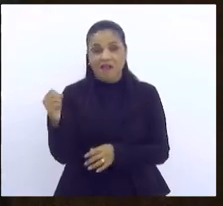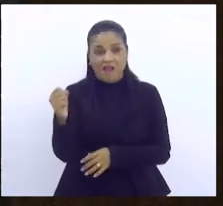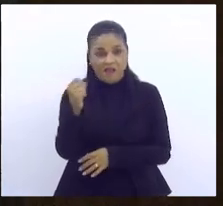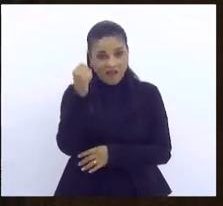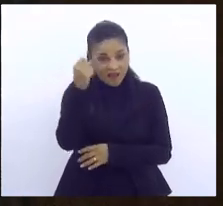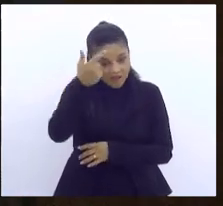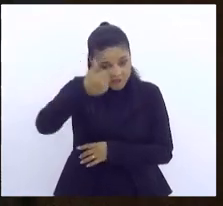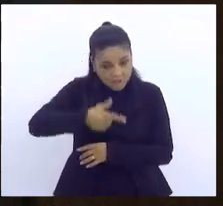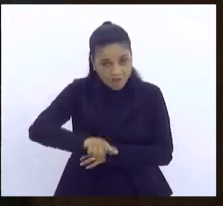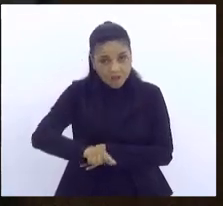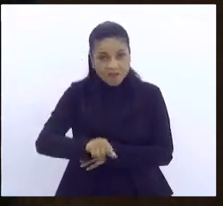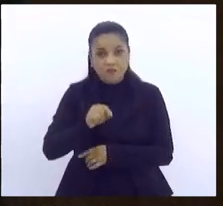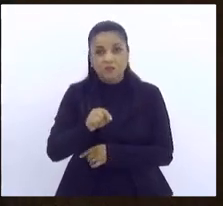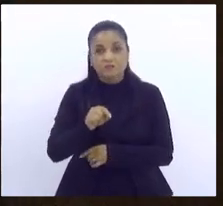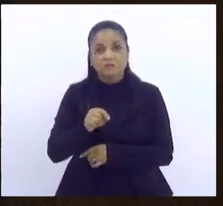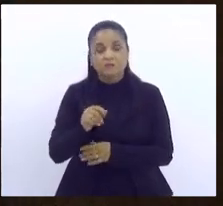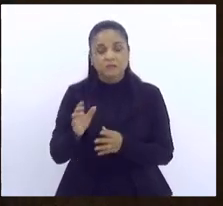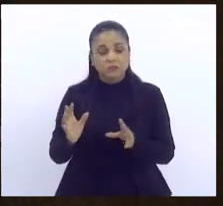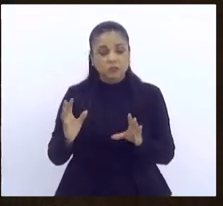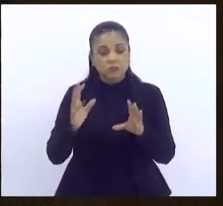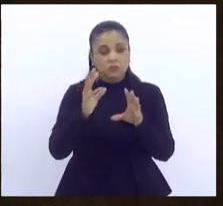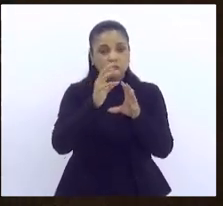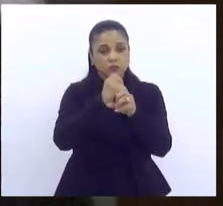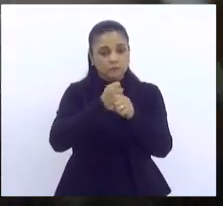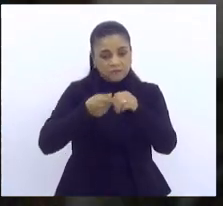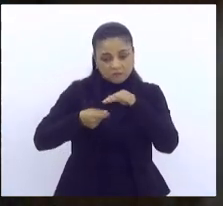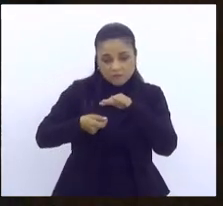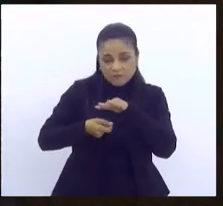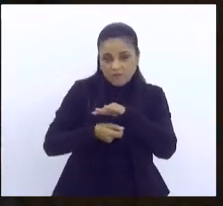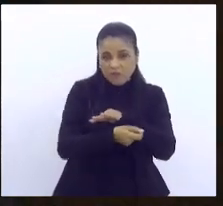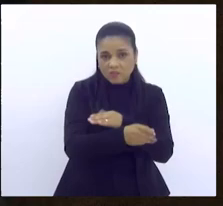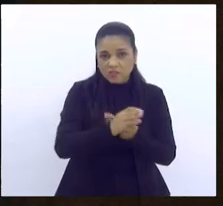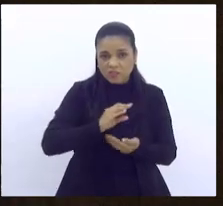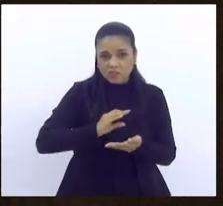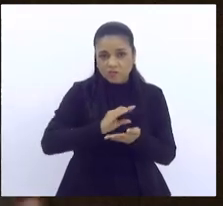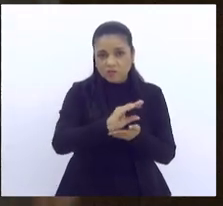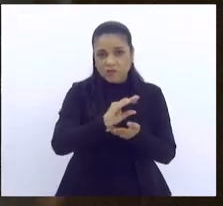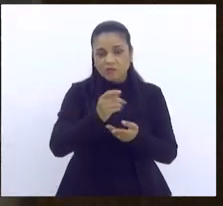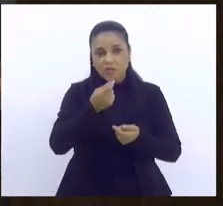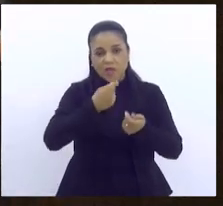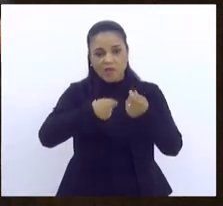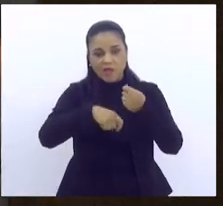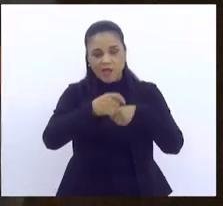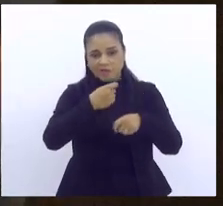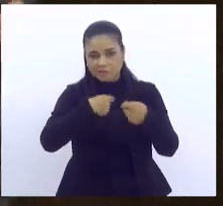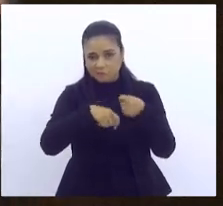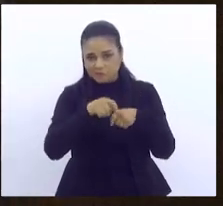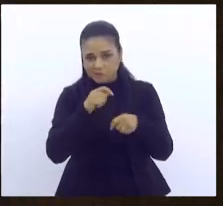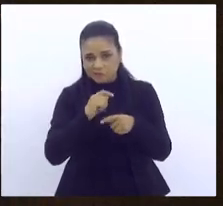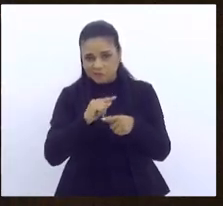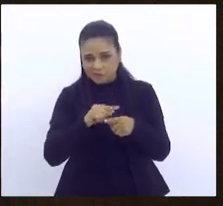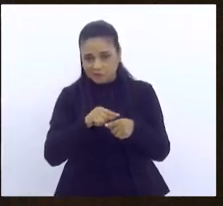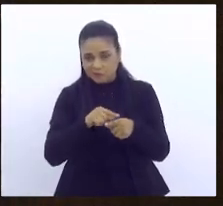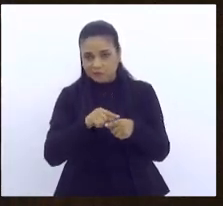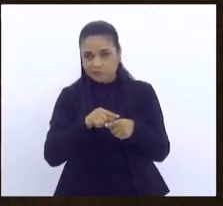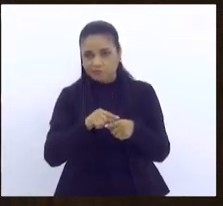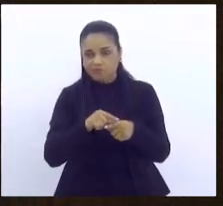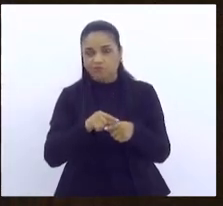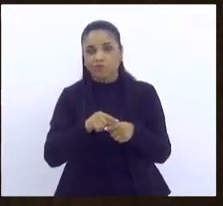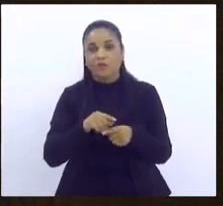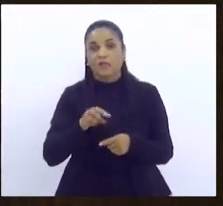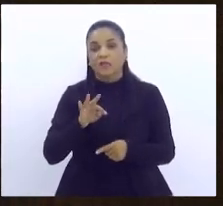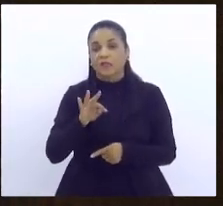presidente, se o senhor pegar o total de investimento da administração direta, isto é, da fonte